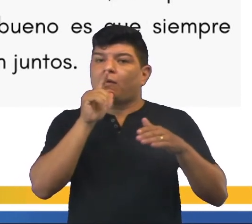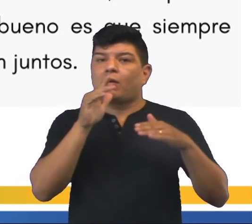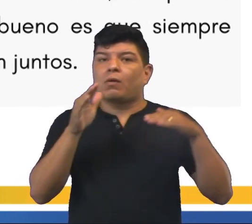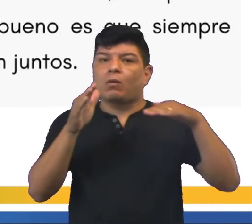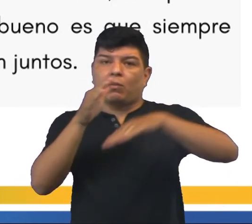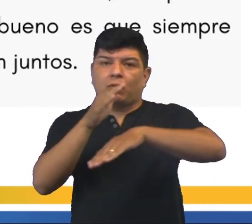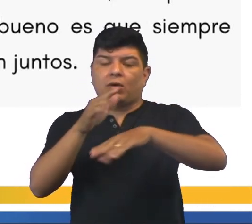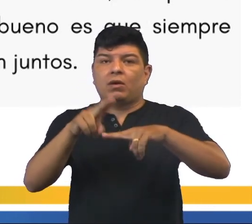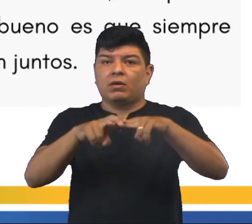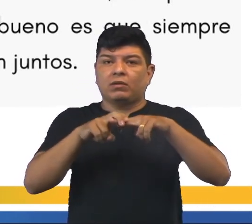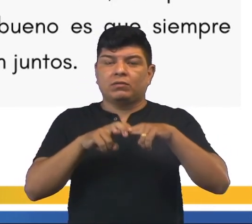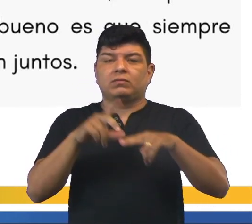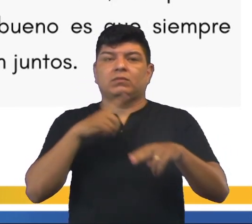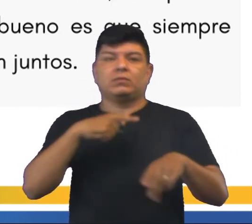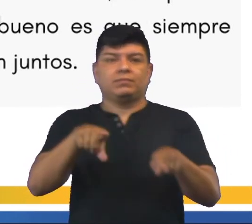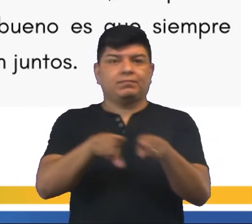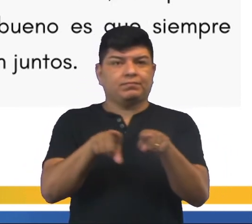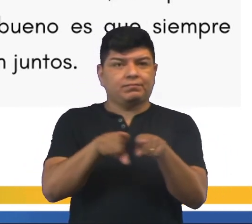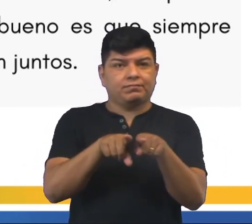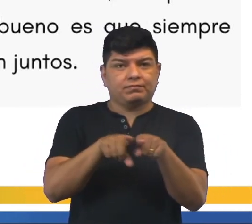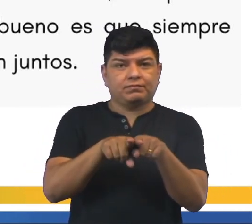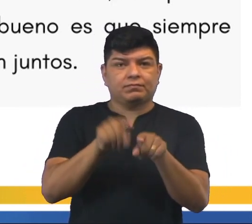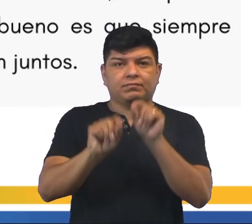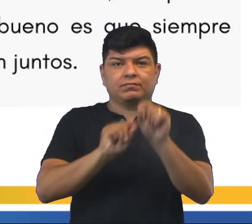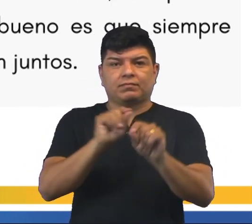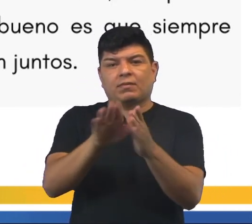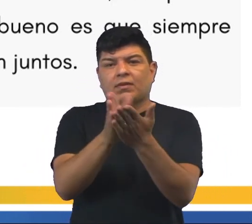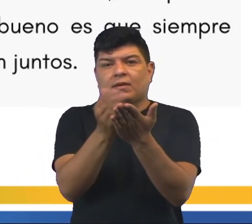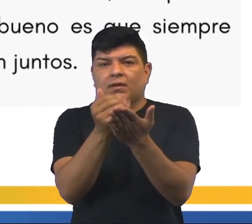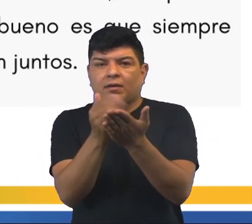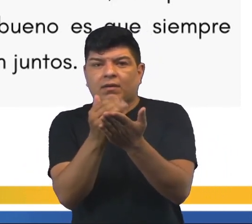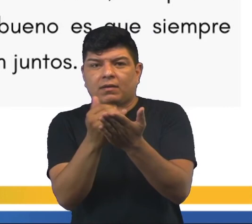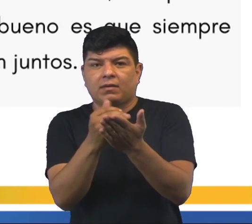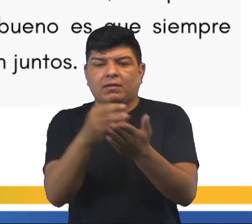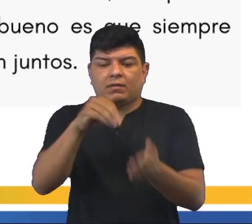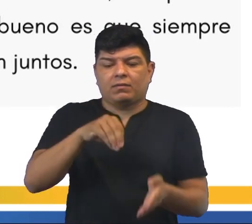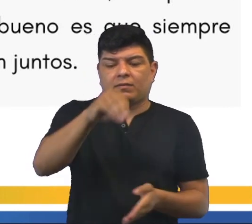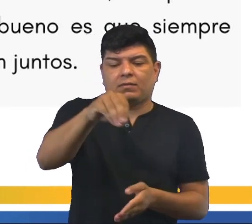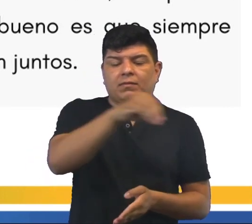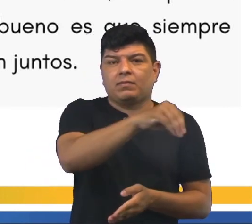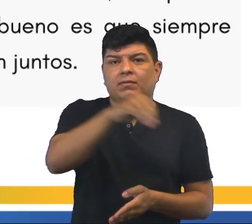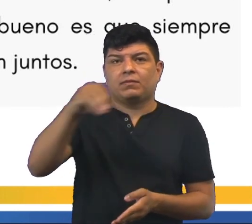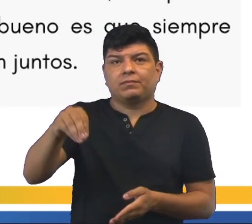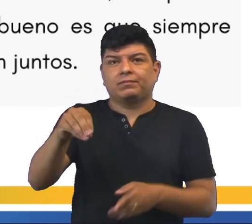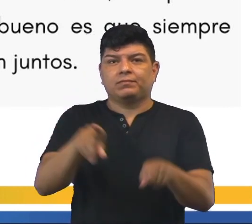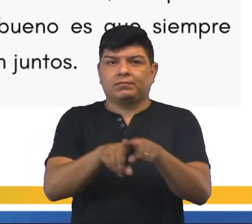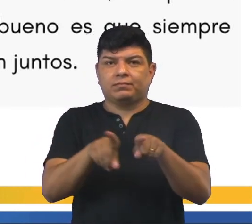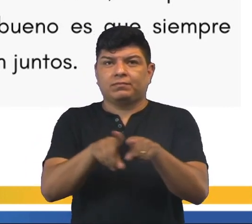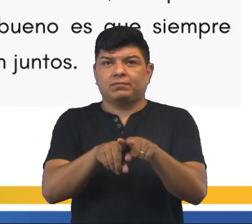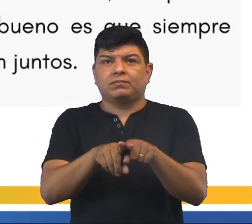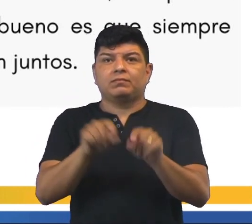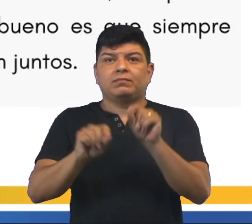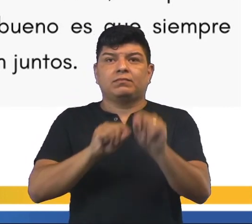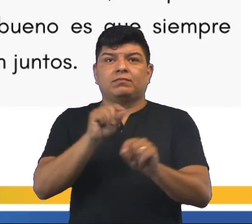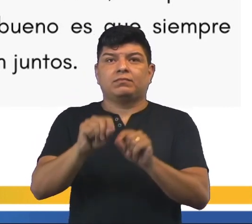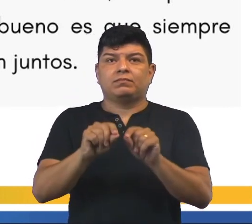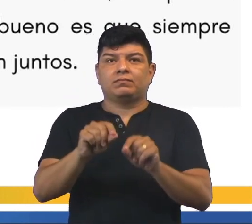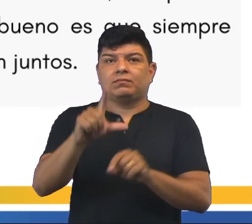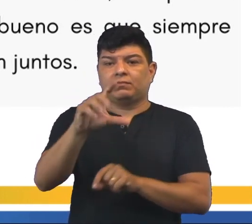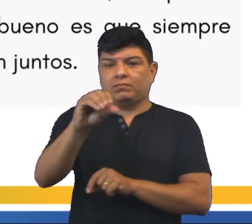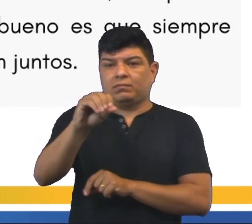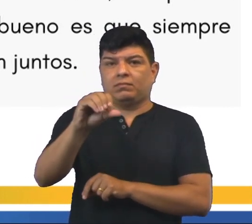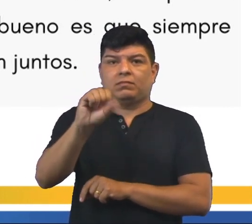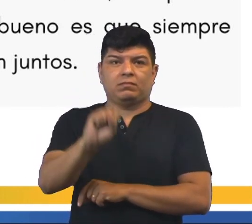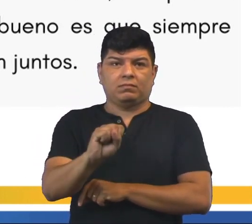distinto, né? O seu também é o que? Ler livros e jogar xadrez. Maria também lê livros. Aí que los